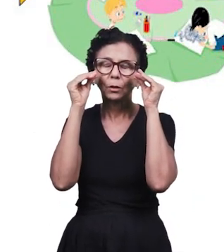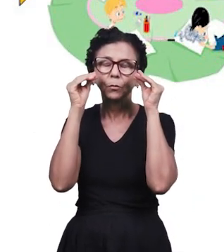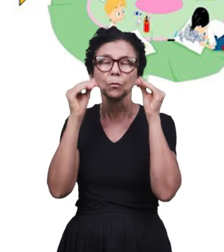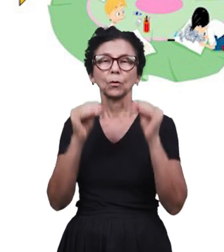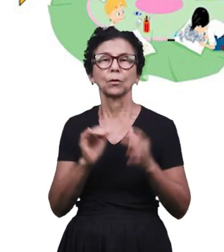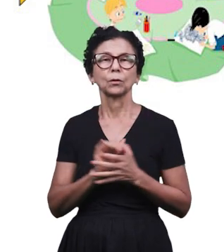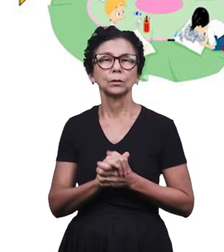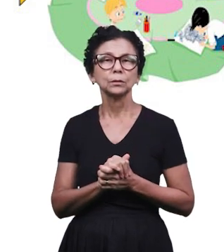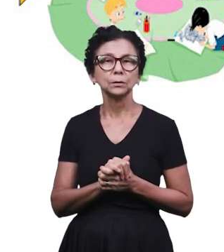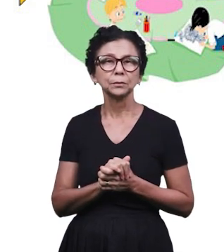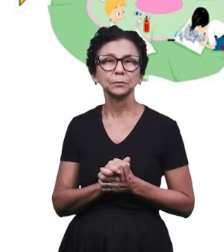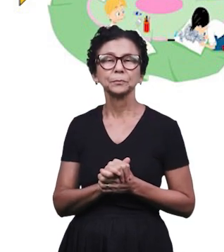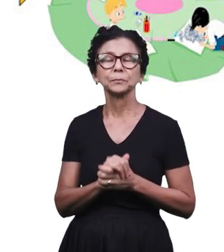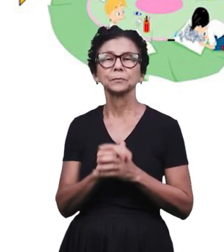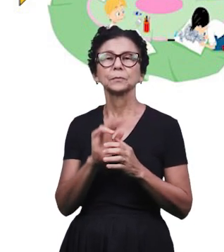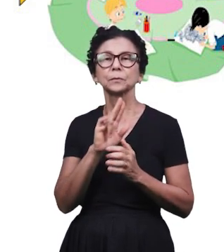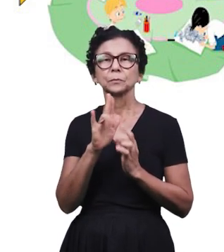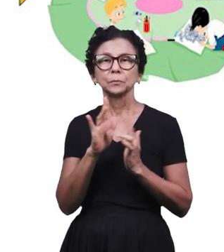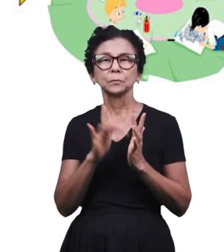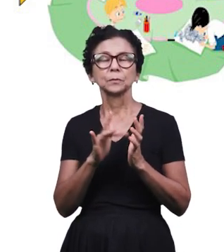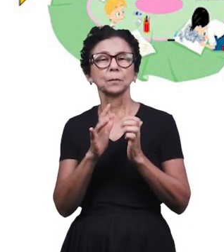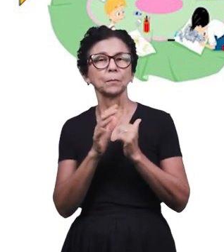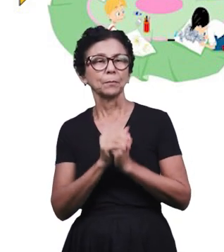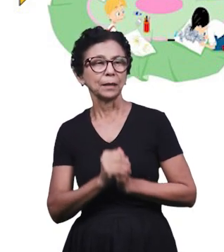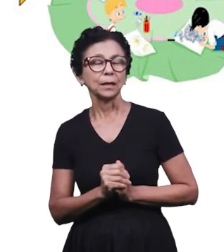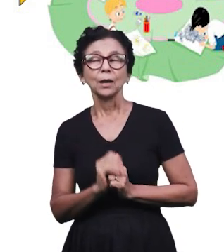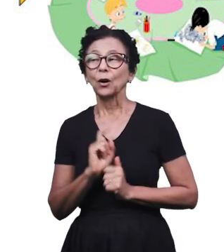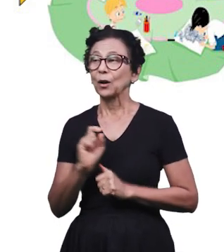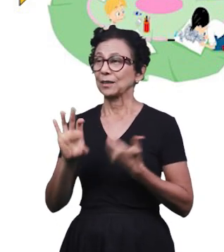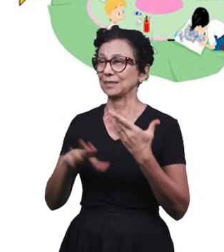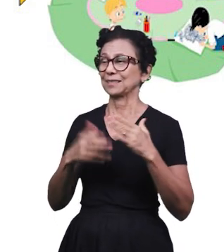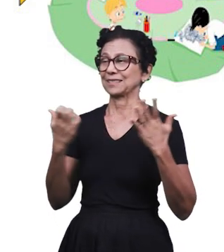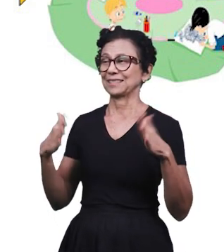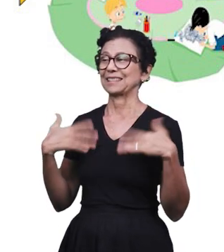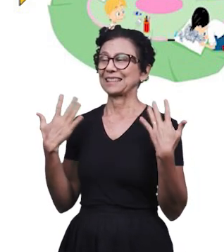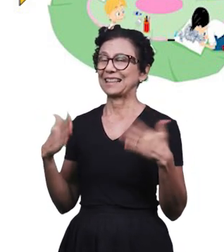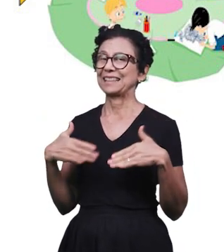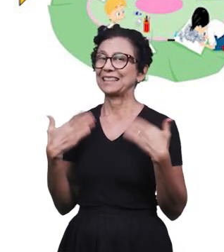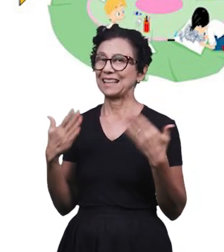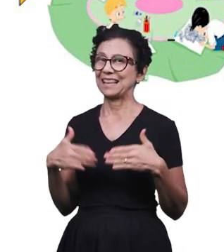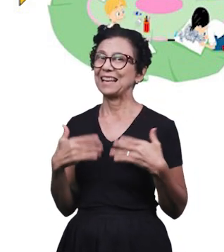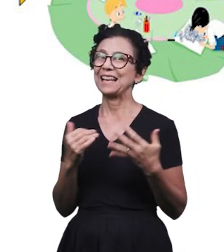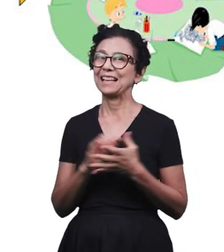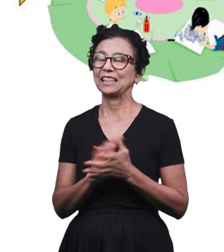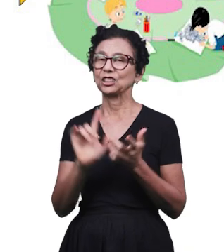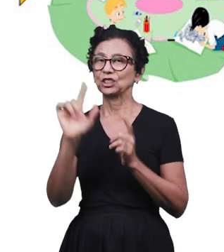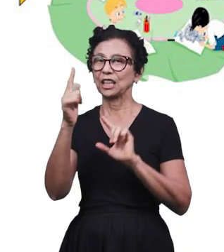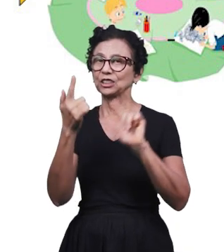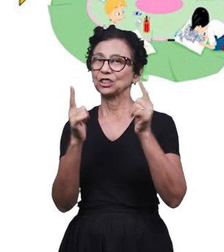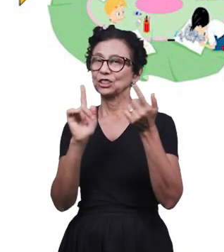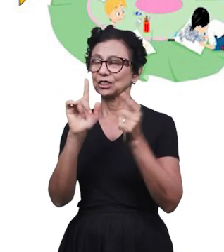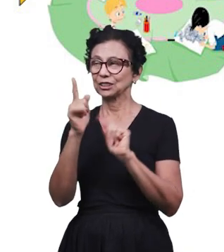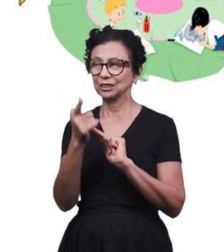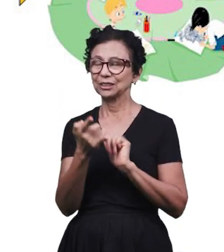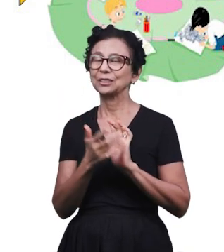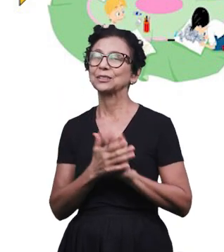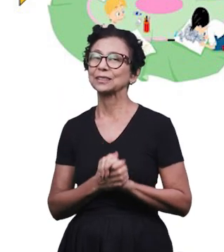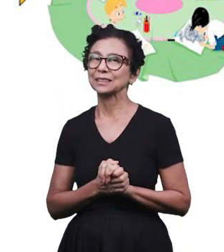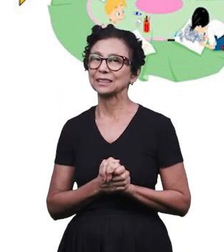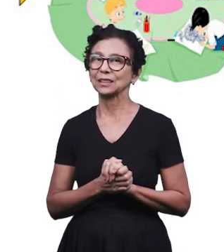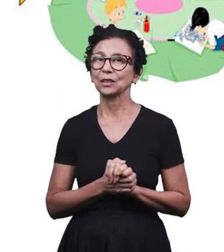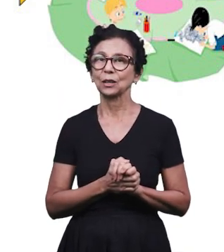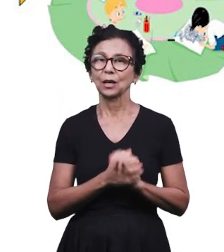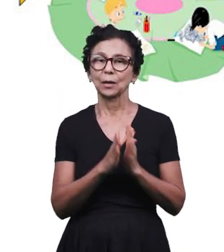amém. Vamos cantar com muita alegria, fazer os gestos, vamos ler a palavra, vamos falar da Bíblia. Depois